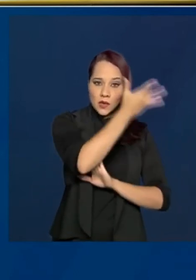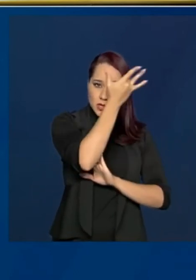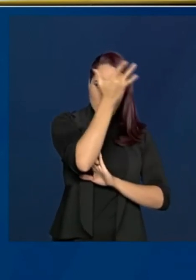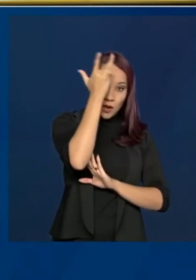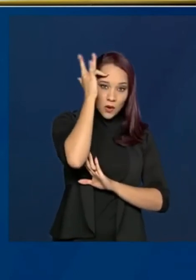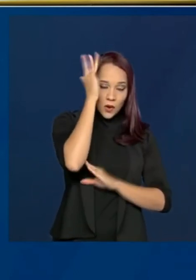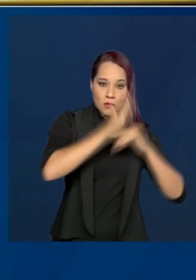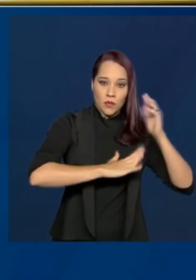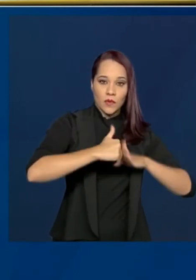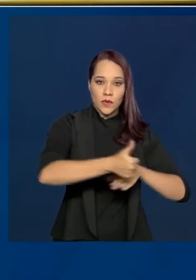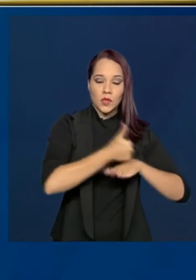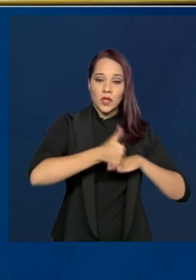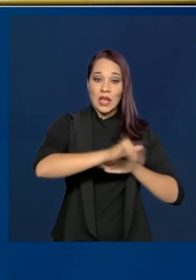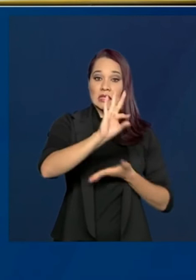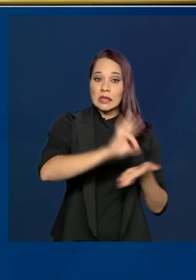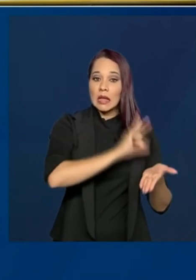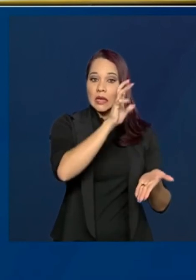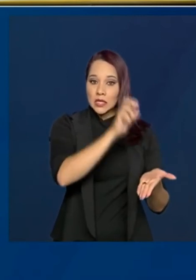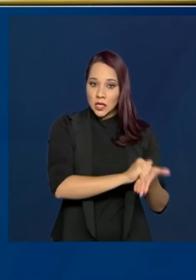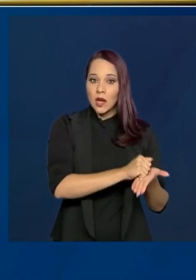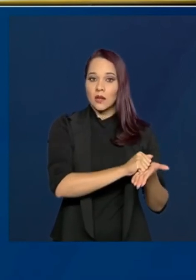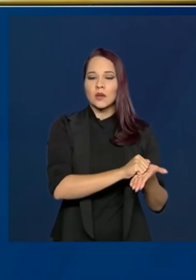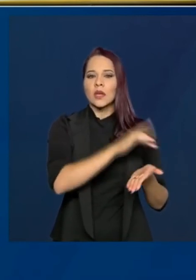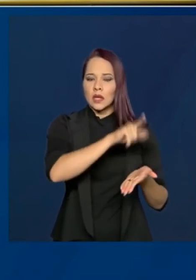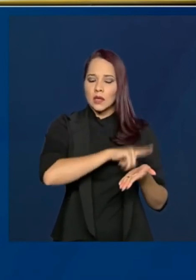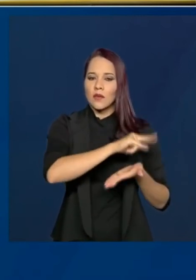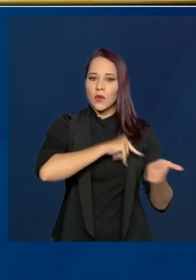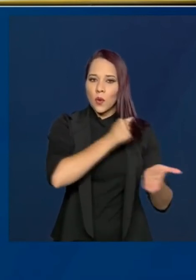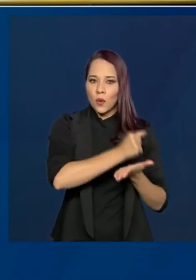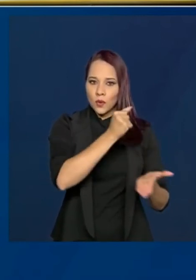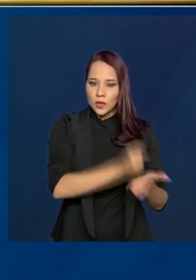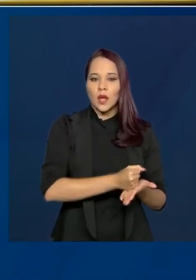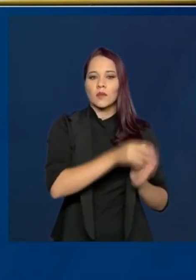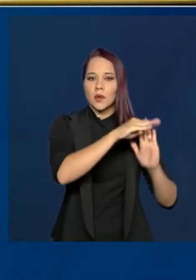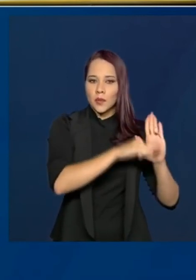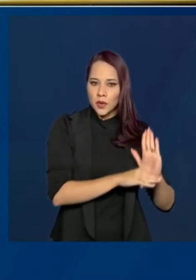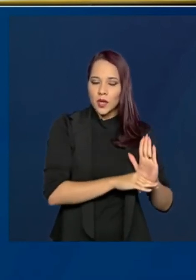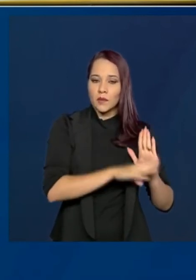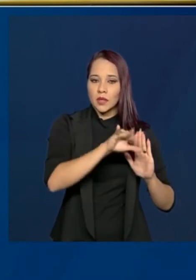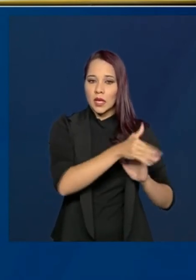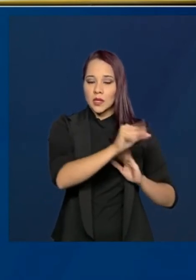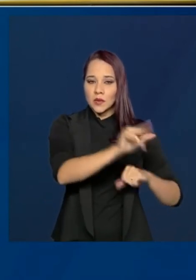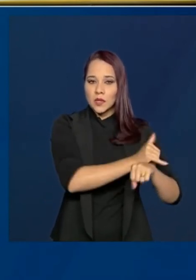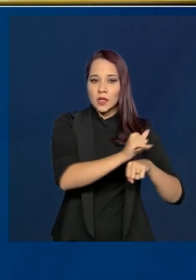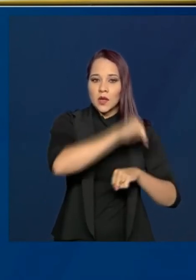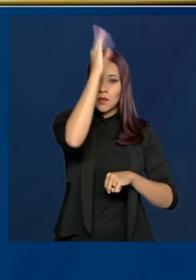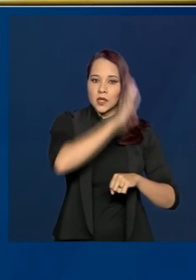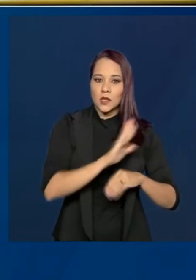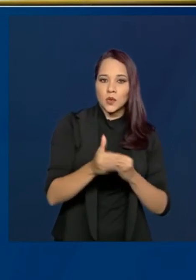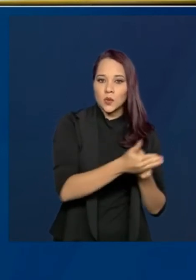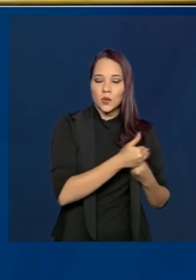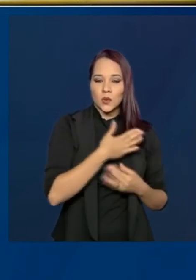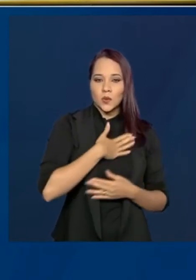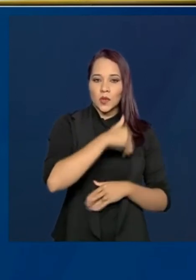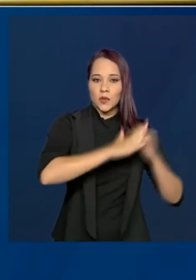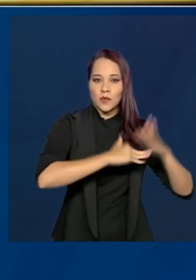mental dos profissionais cadastrados que foram contratados pelo programa, pela Ação Estratégica Brasil Conta Comigo Profissional